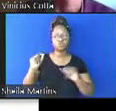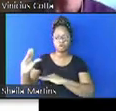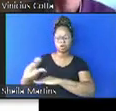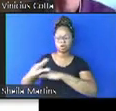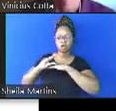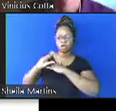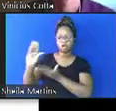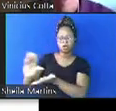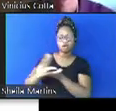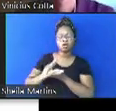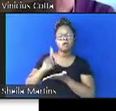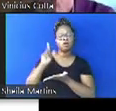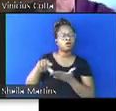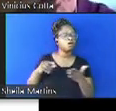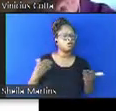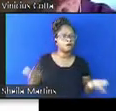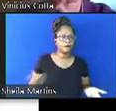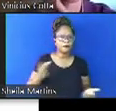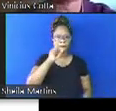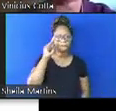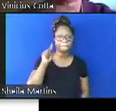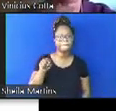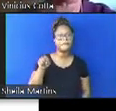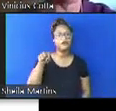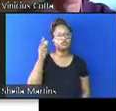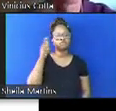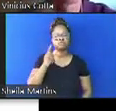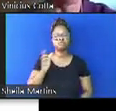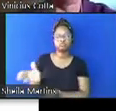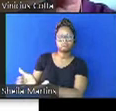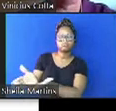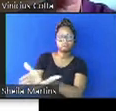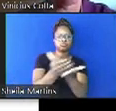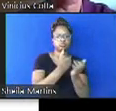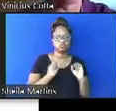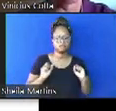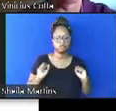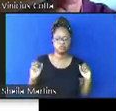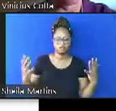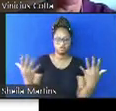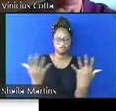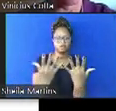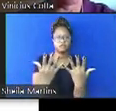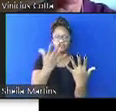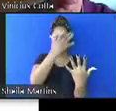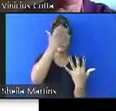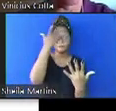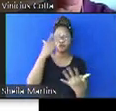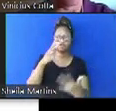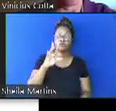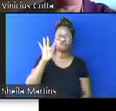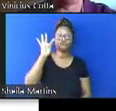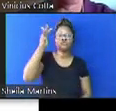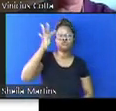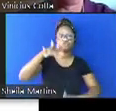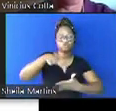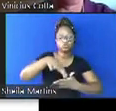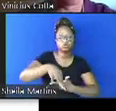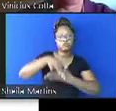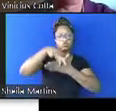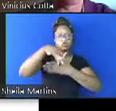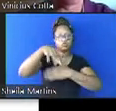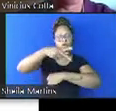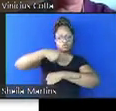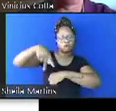é justamente você reunir pessoas, né, que são futuros líderes, né, em países, né, de transição,